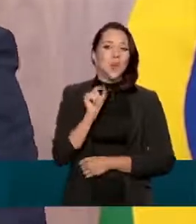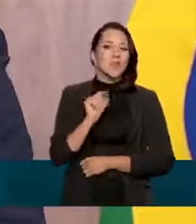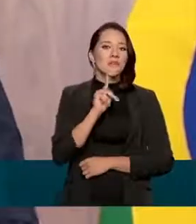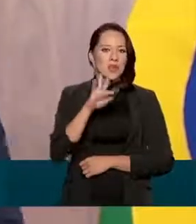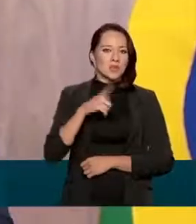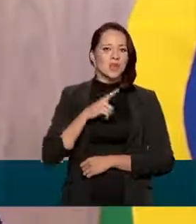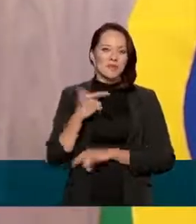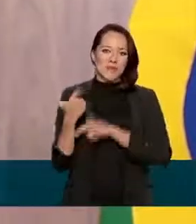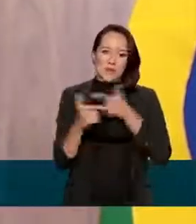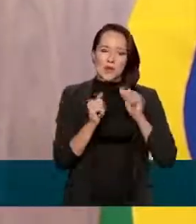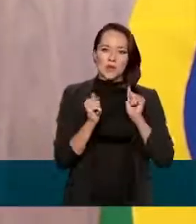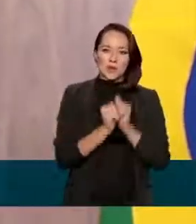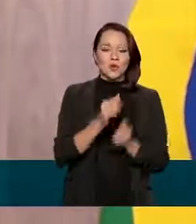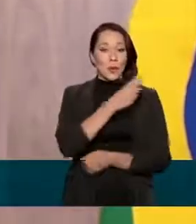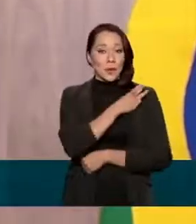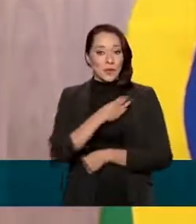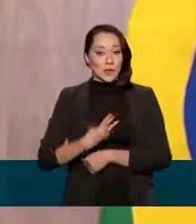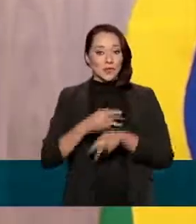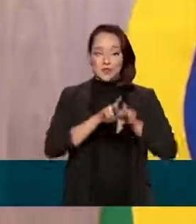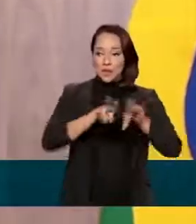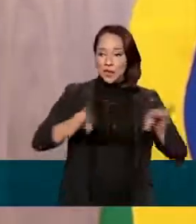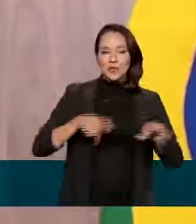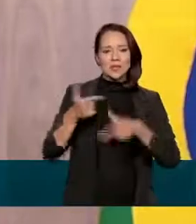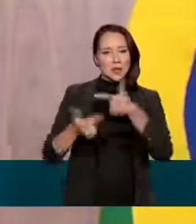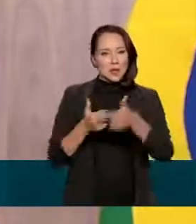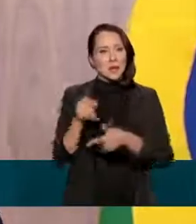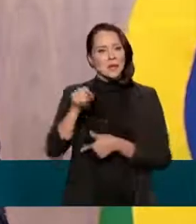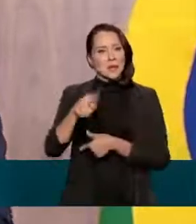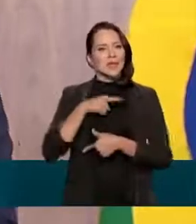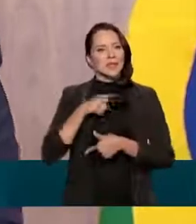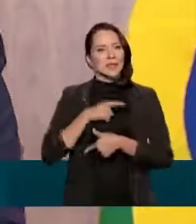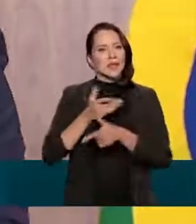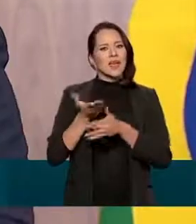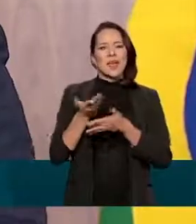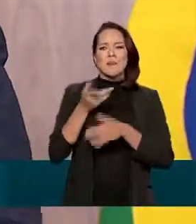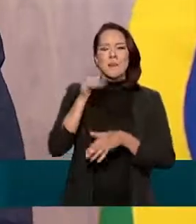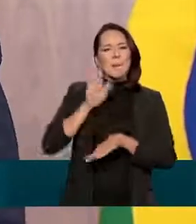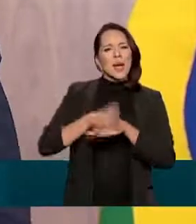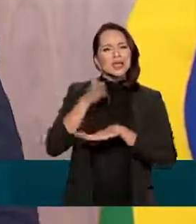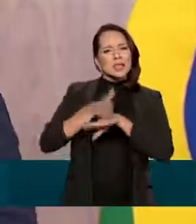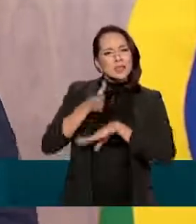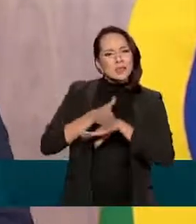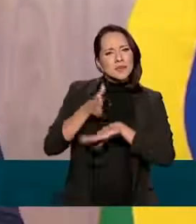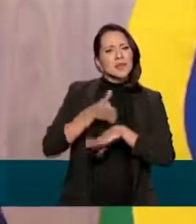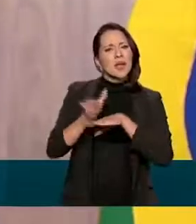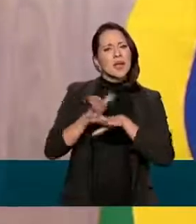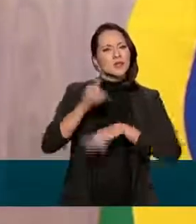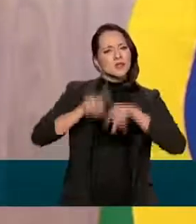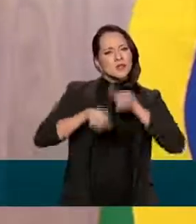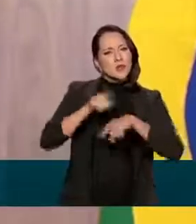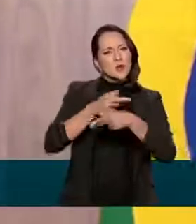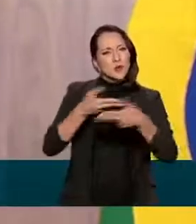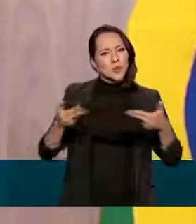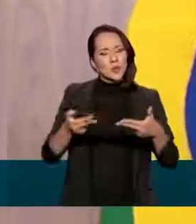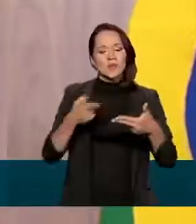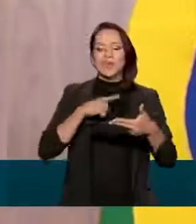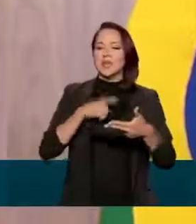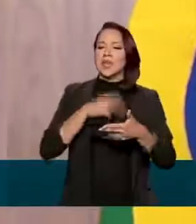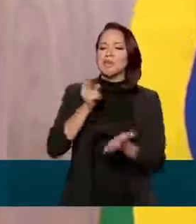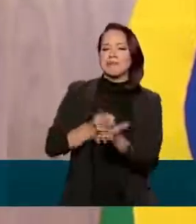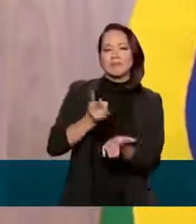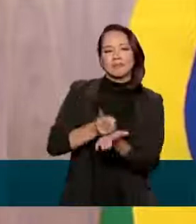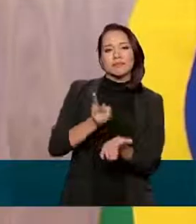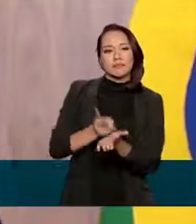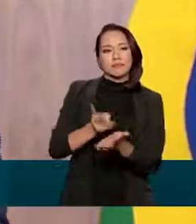travar um estou ministros para que a acessibilidade produtos nos abra essa caminho não é maneira